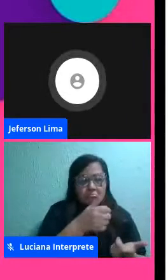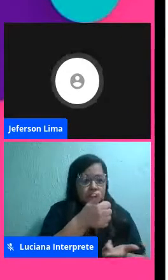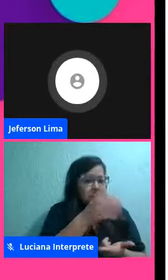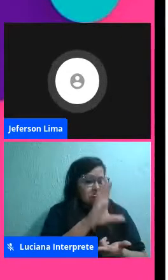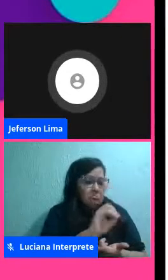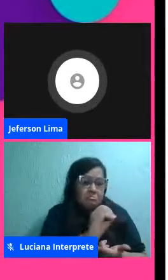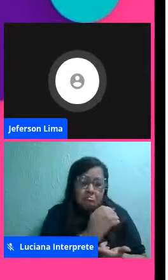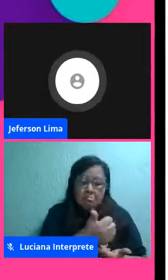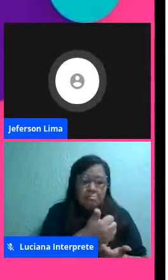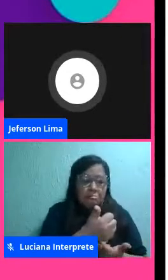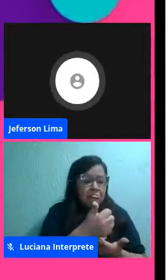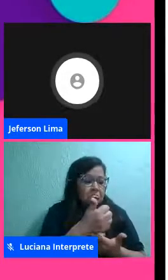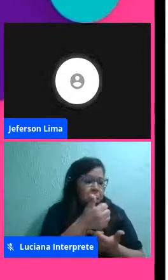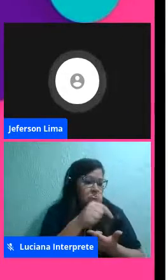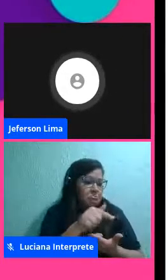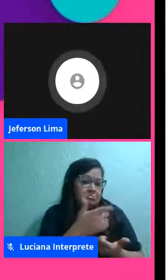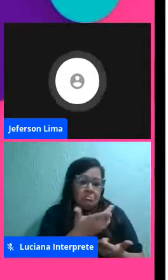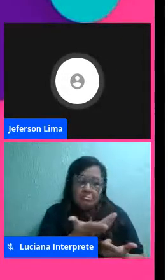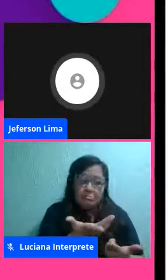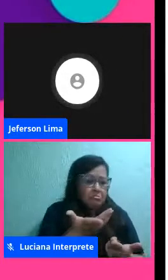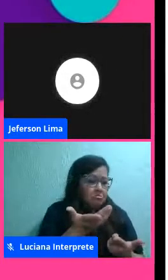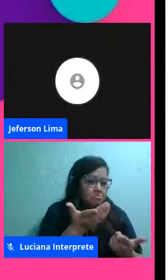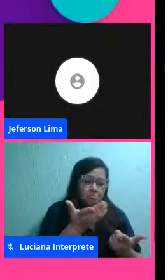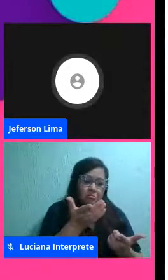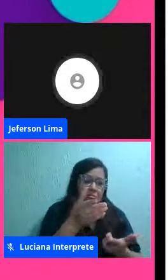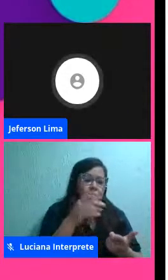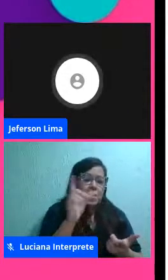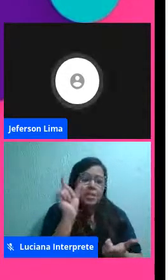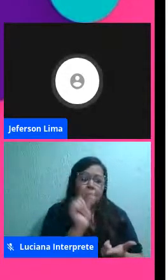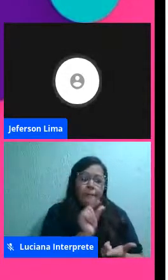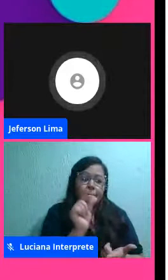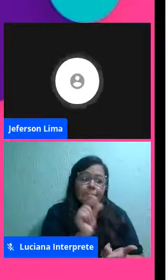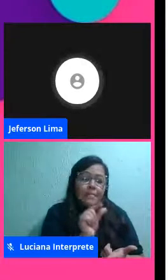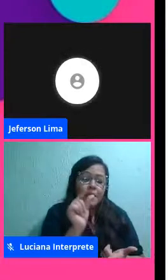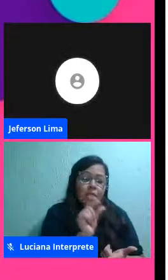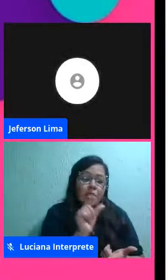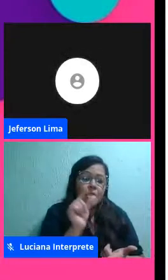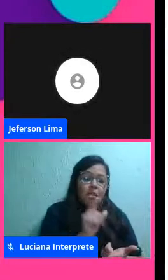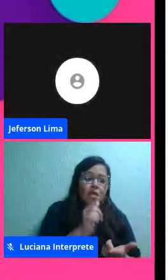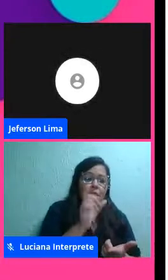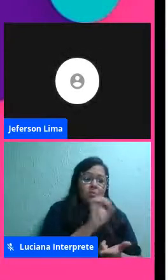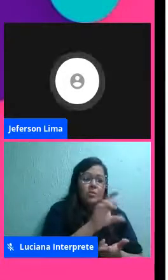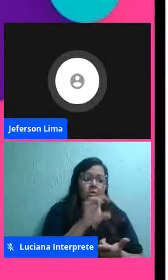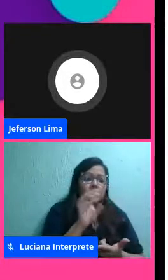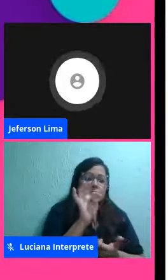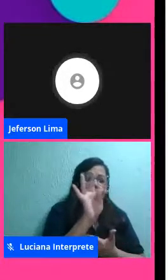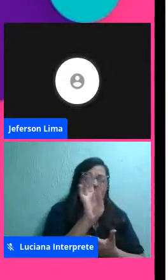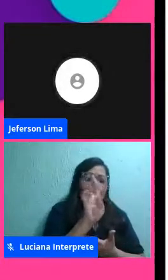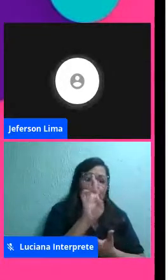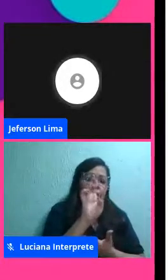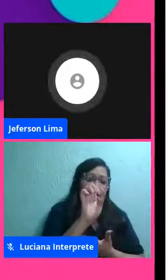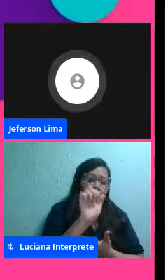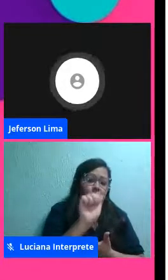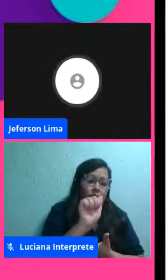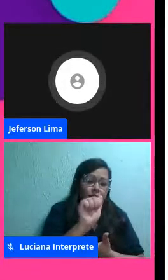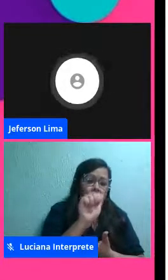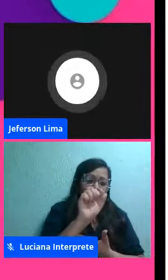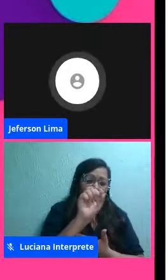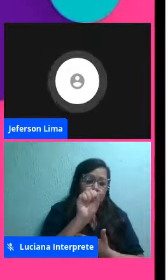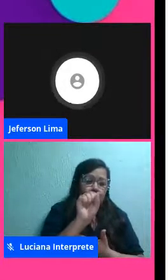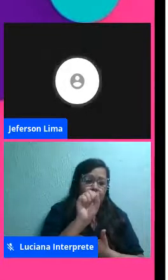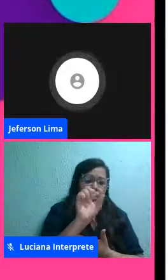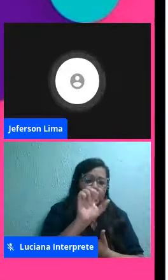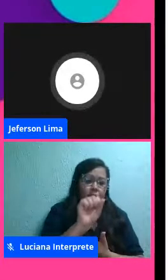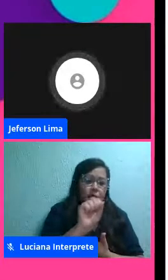aí é tamanho mínimo de cada transistor dentro desse processador aí. E para que a gente possa